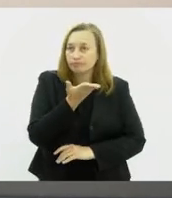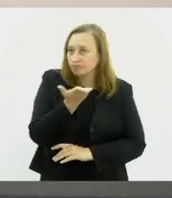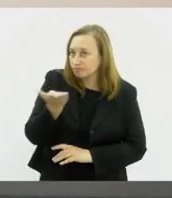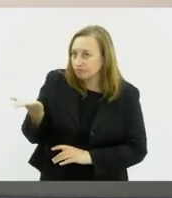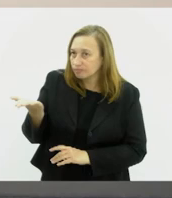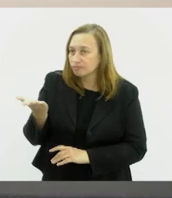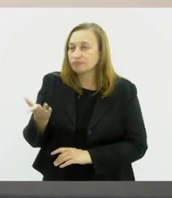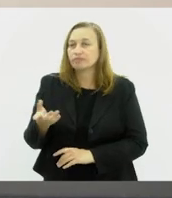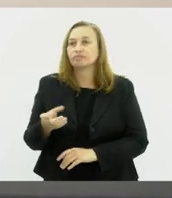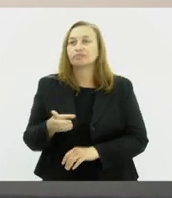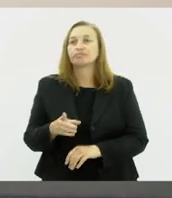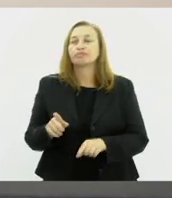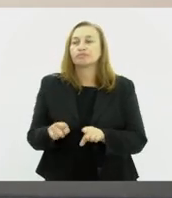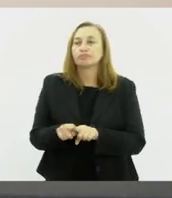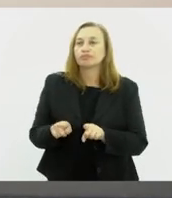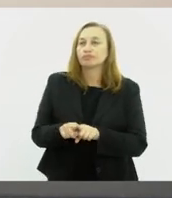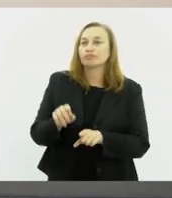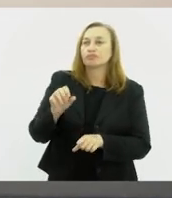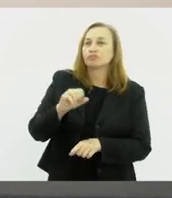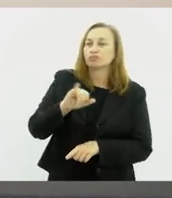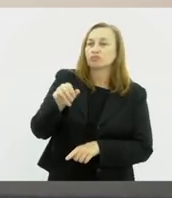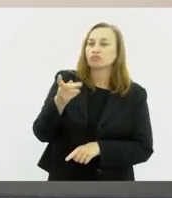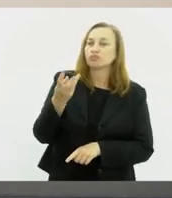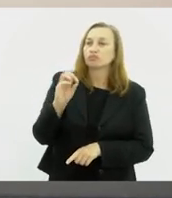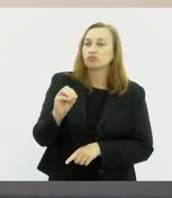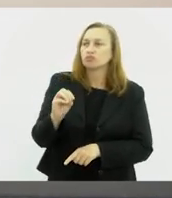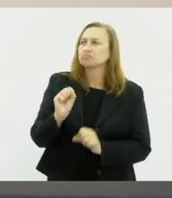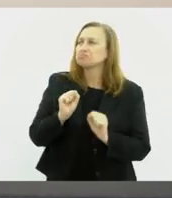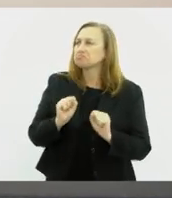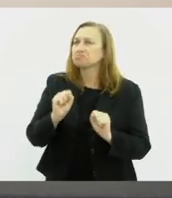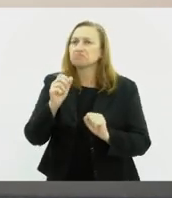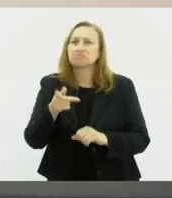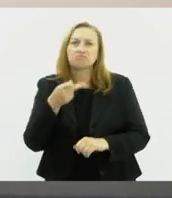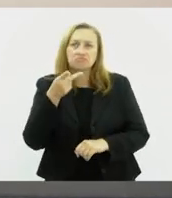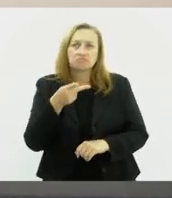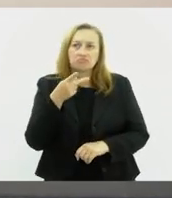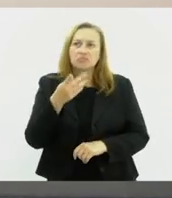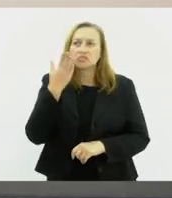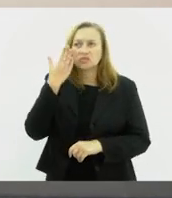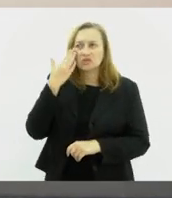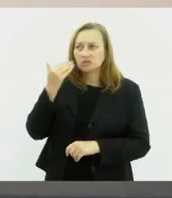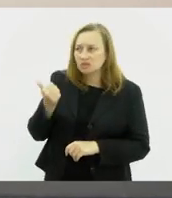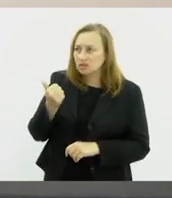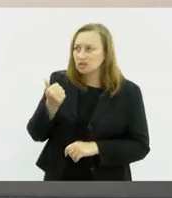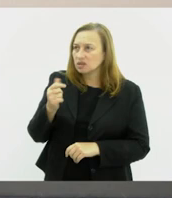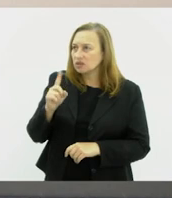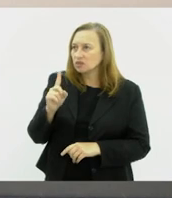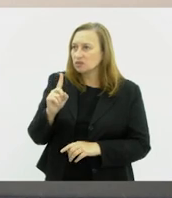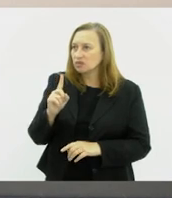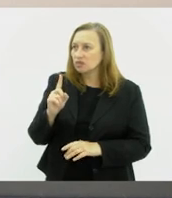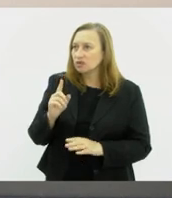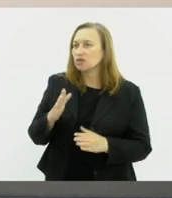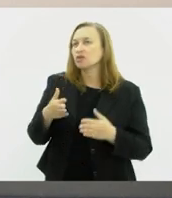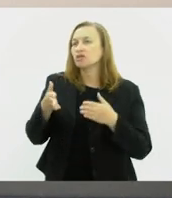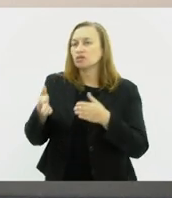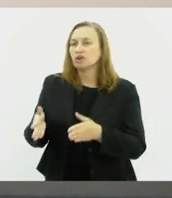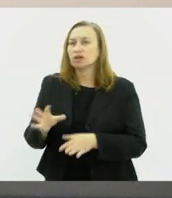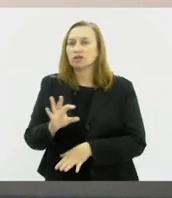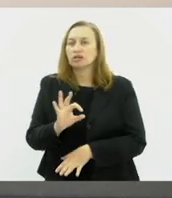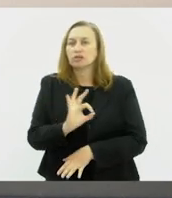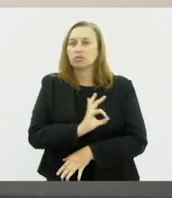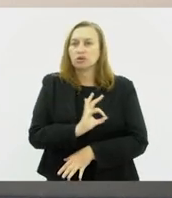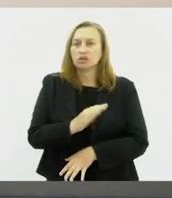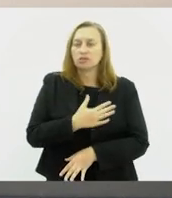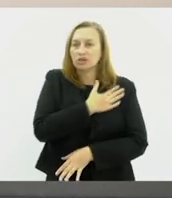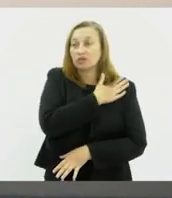como Senor Júlio aqui né O que que a gente pode falar né aa eu sei que a ocorrência não foi diretamente com a polícia militar foi com a com a outra com